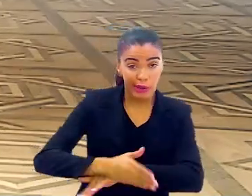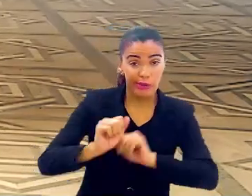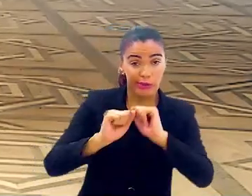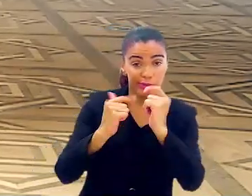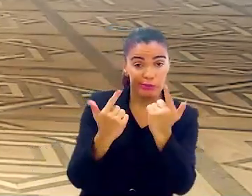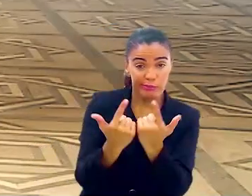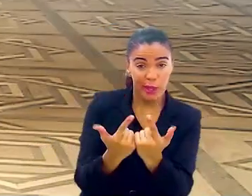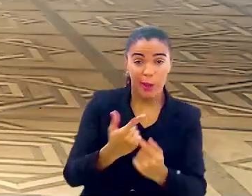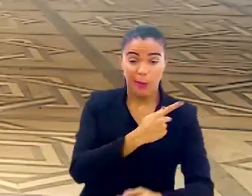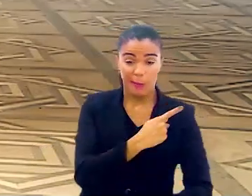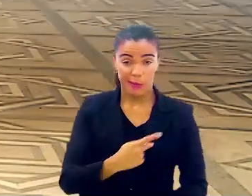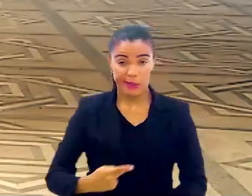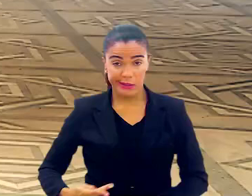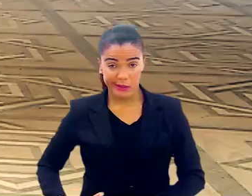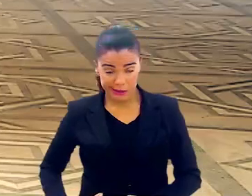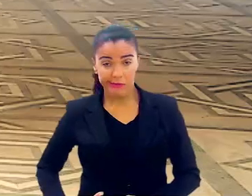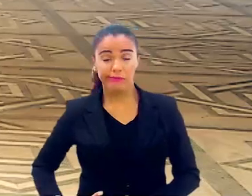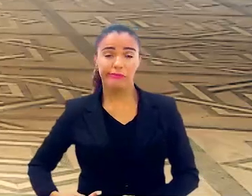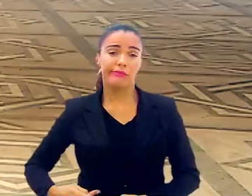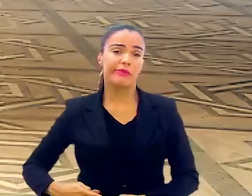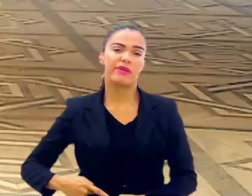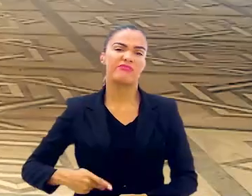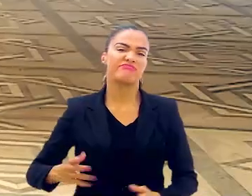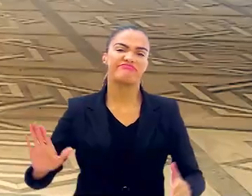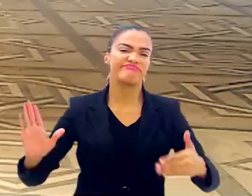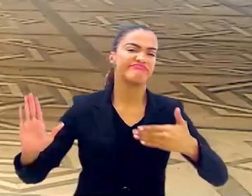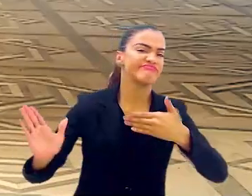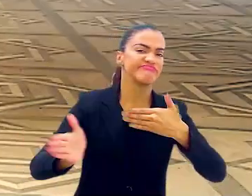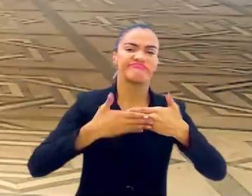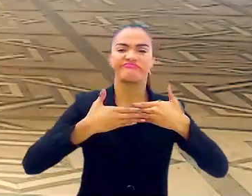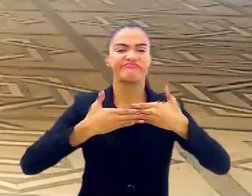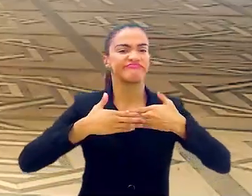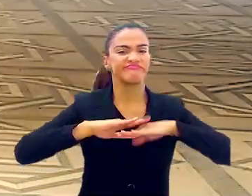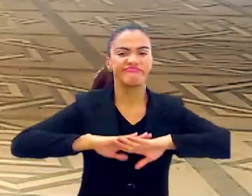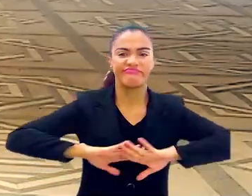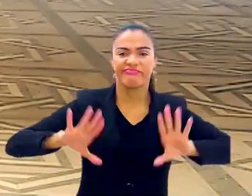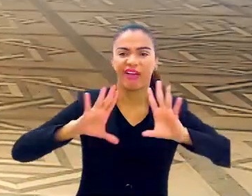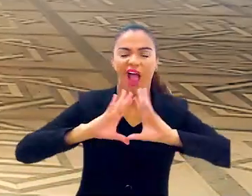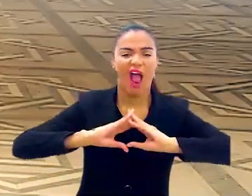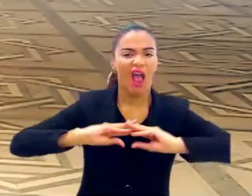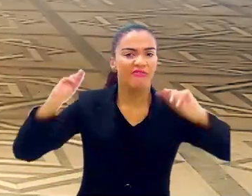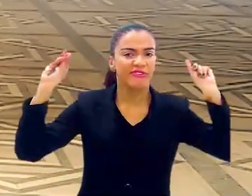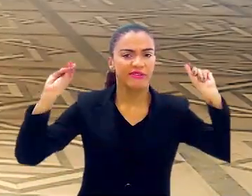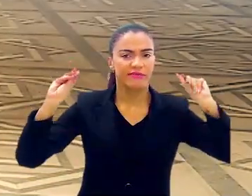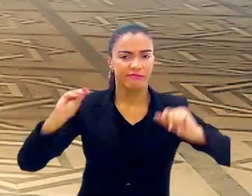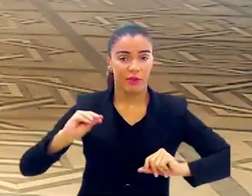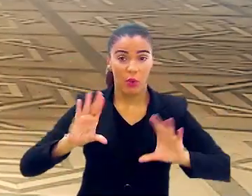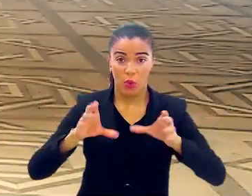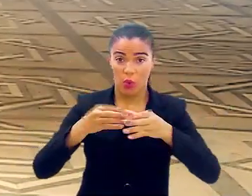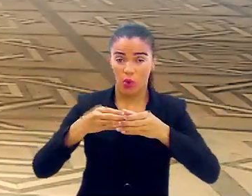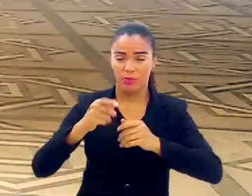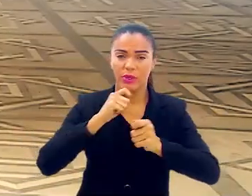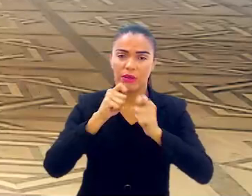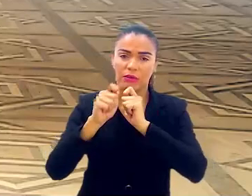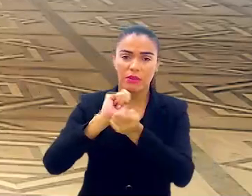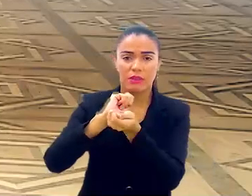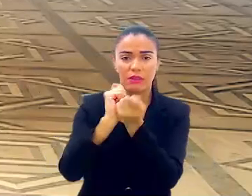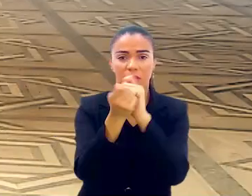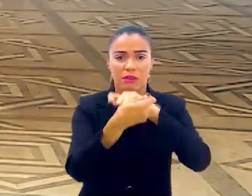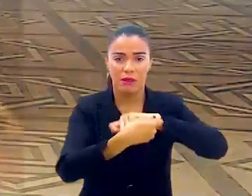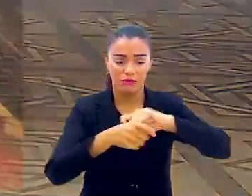Assembleia Legislativa como presidente, que resolveu acabar praticamente com o Comitê de Imprensa e